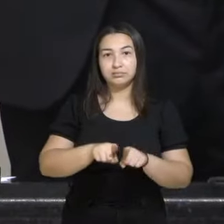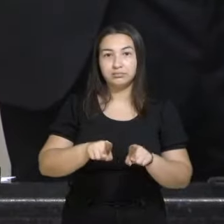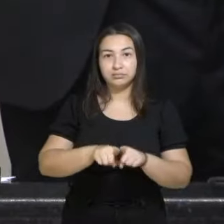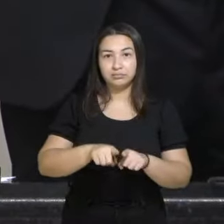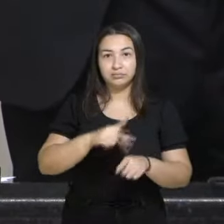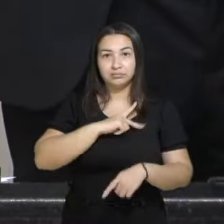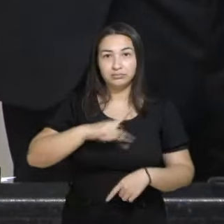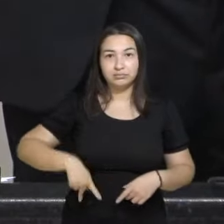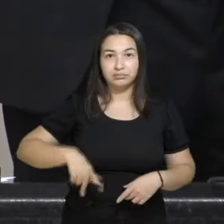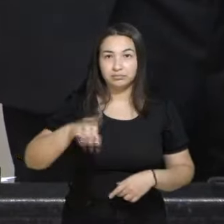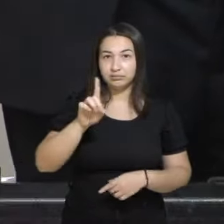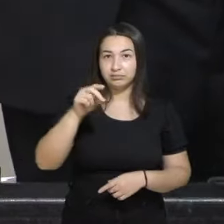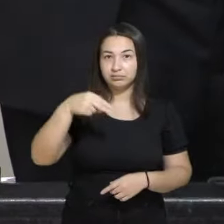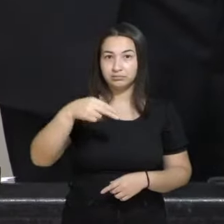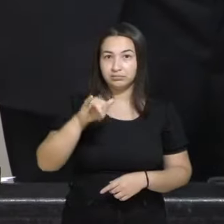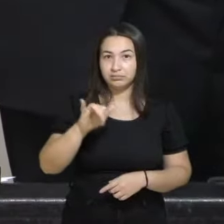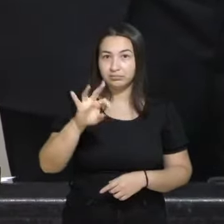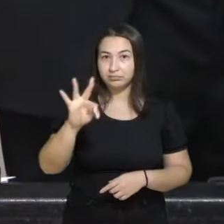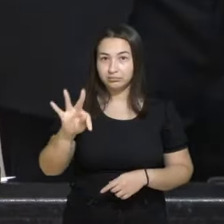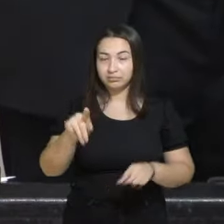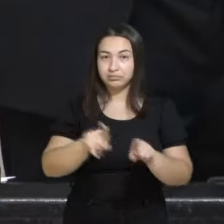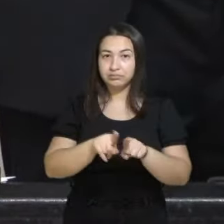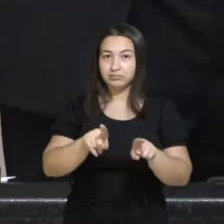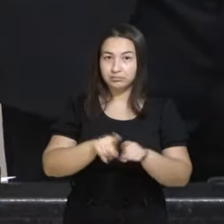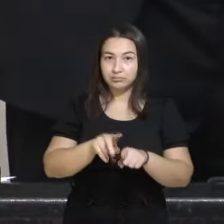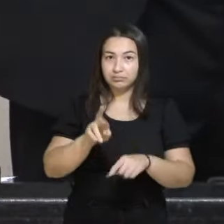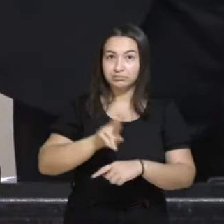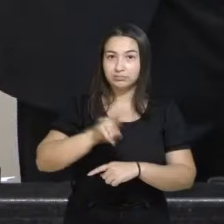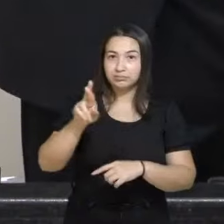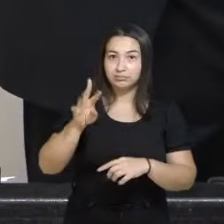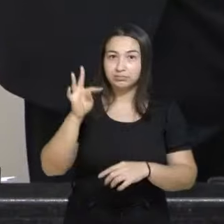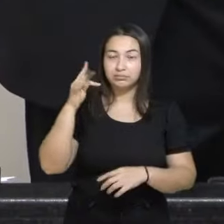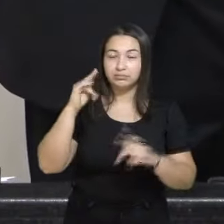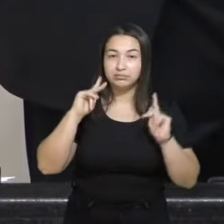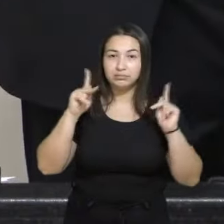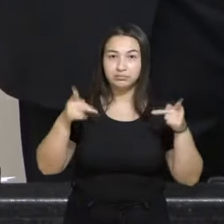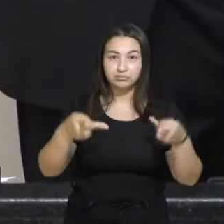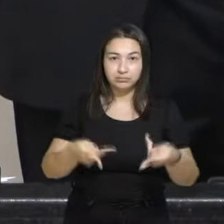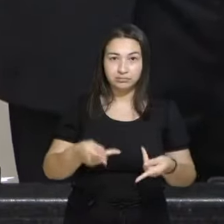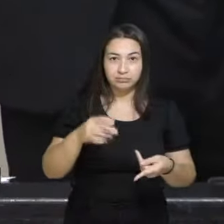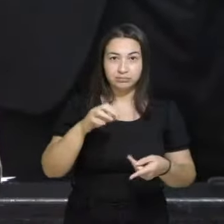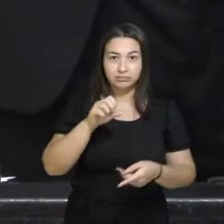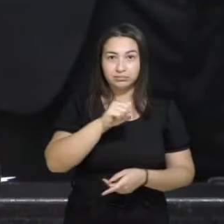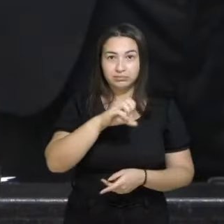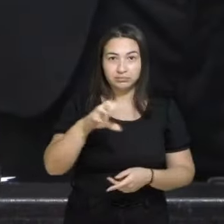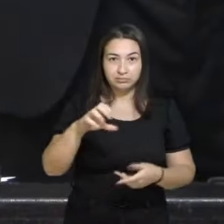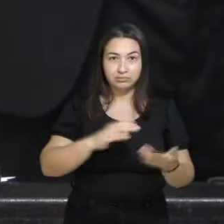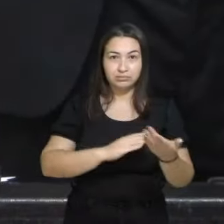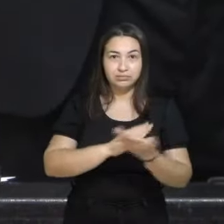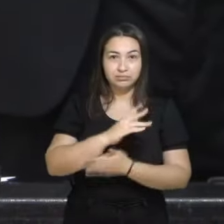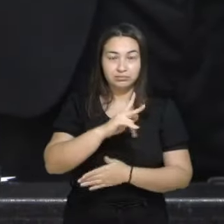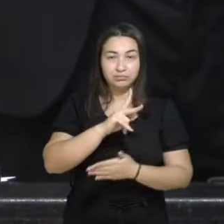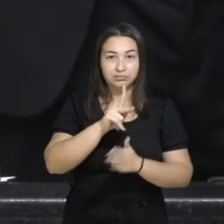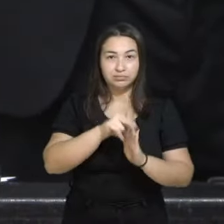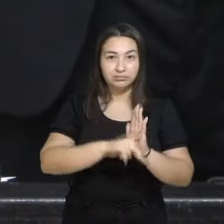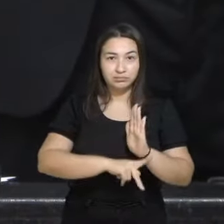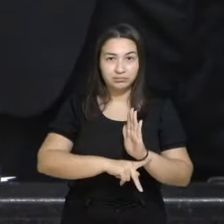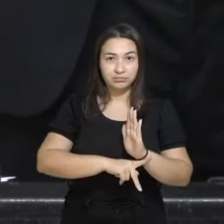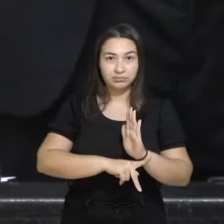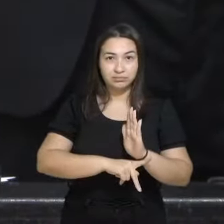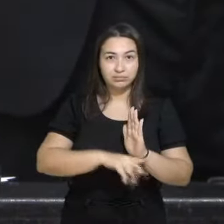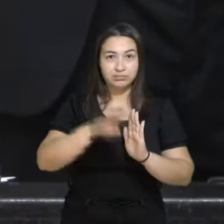ao presidente do Senado Federal e à coordenadora do Fórum Parlamentar Catarinense para aprovação do projeto que prevê o abatimento